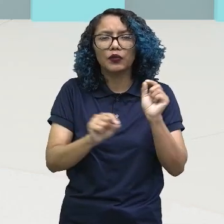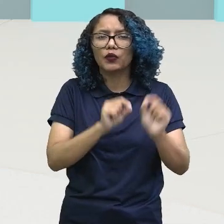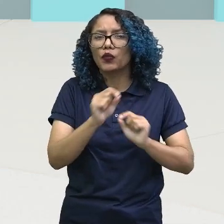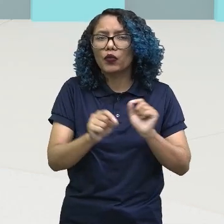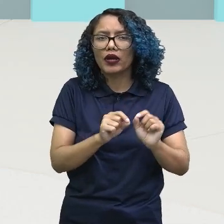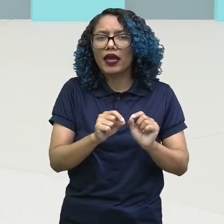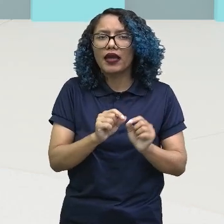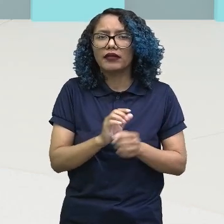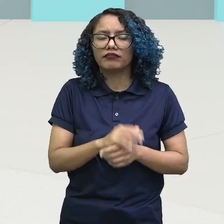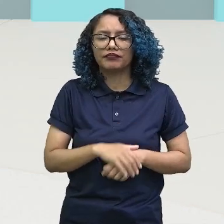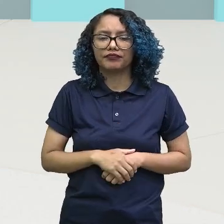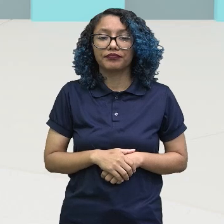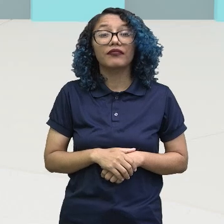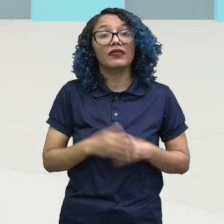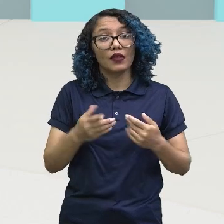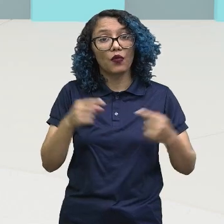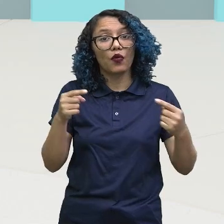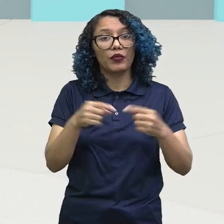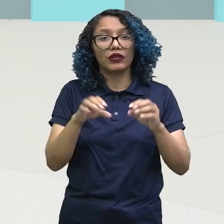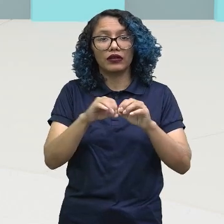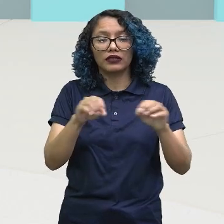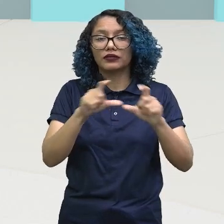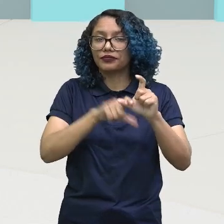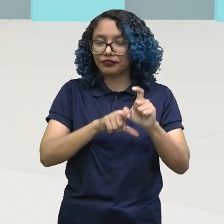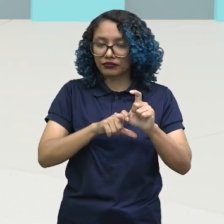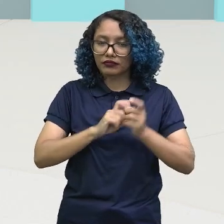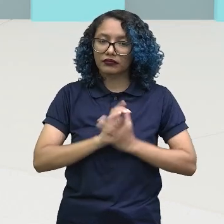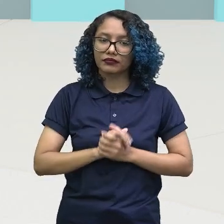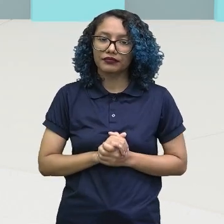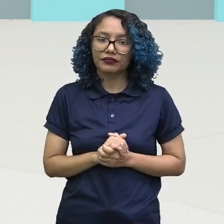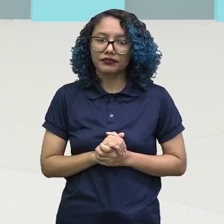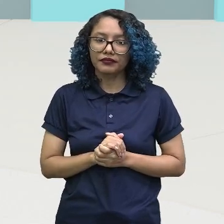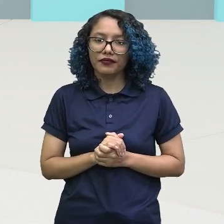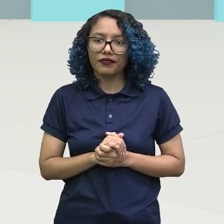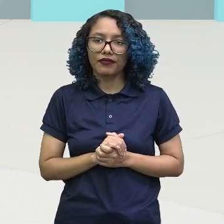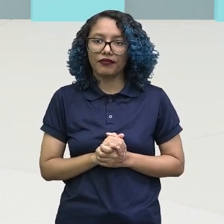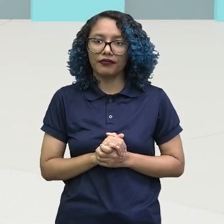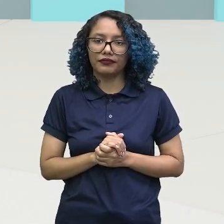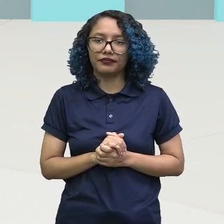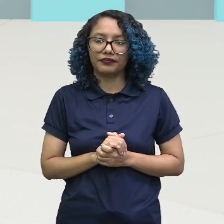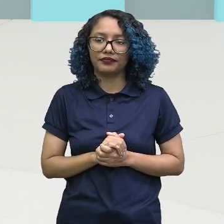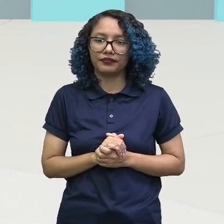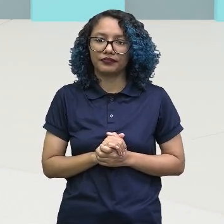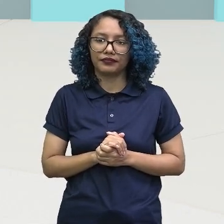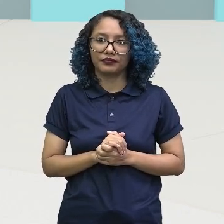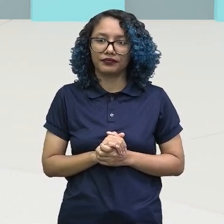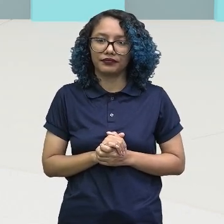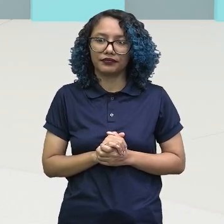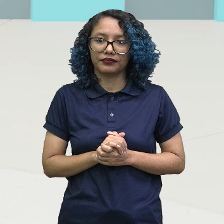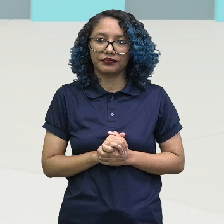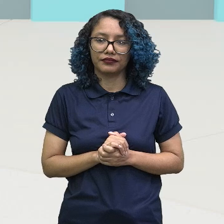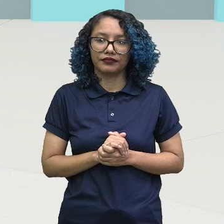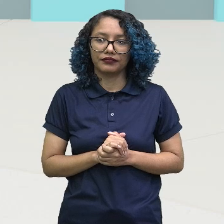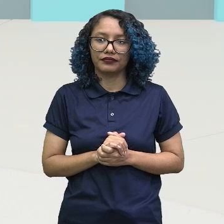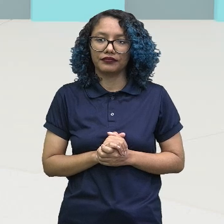Então, de fato, é uma subordinada. Oração subordinada. Como ela está completando